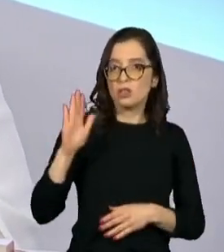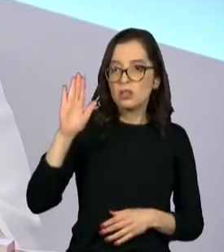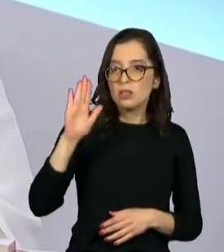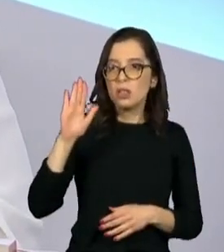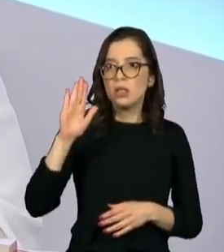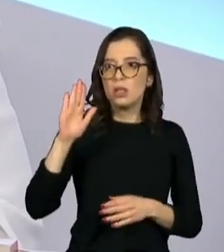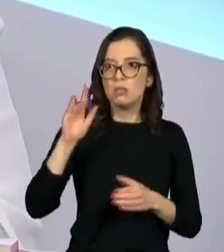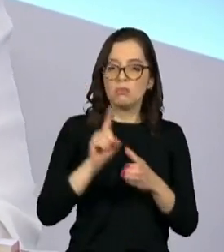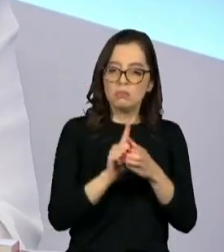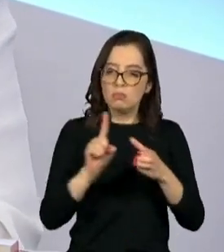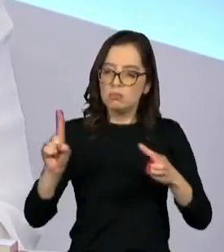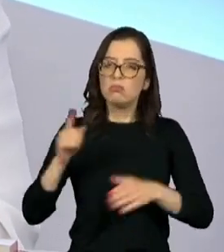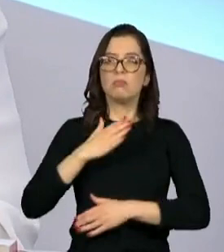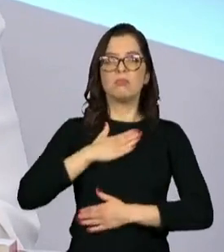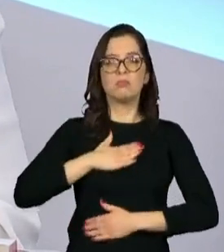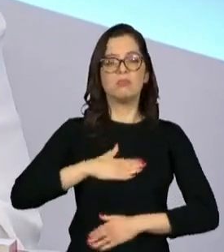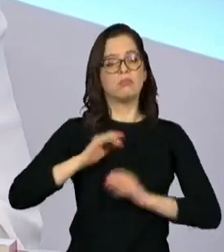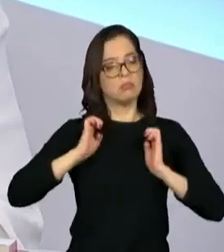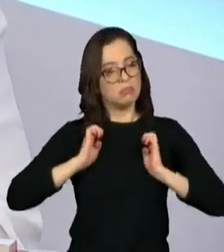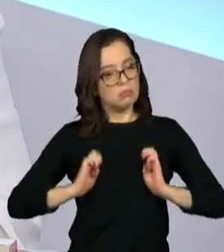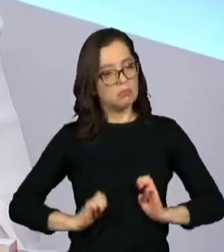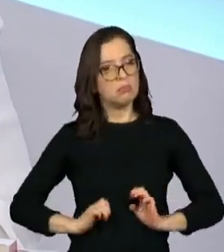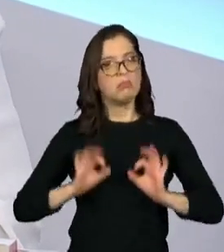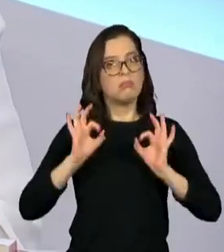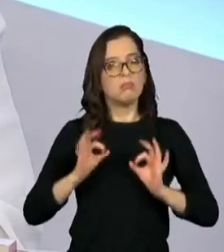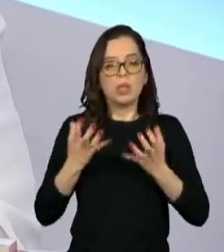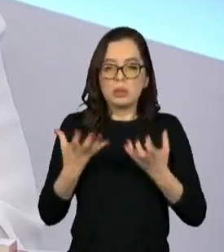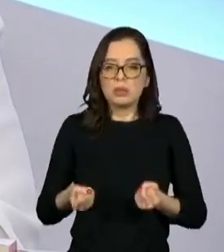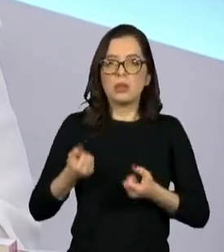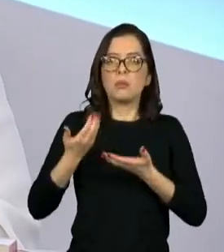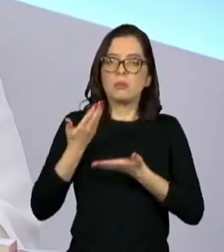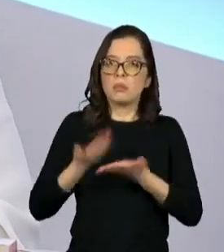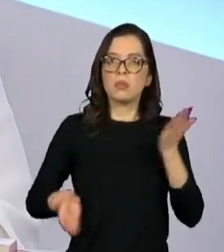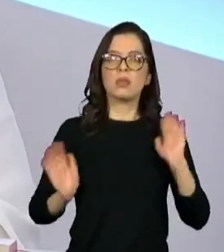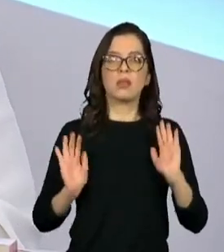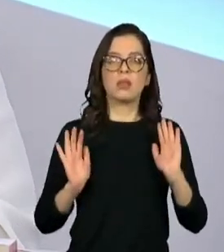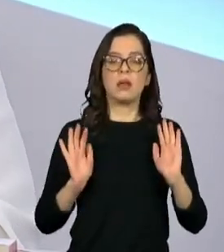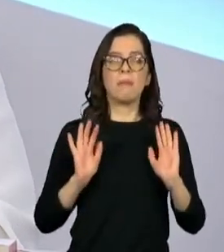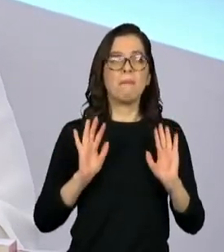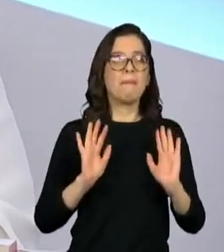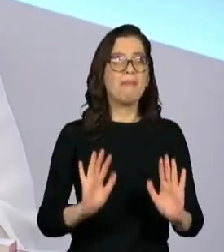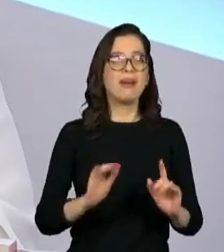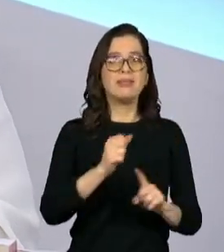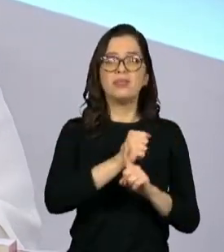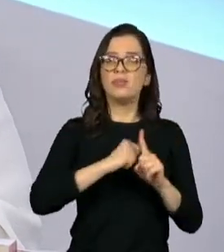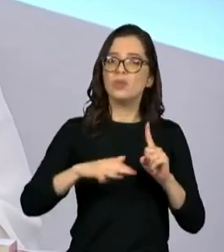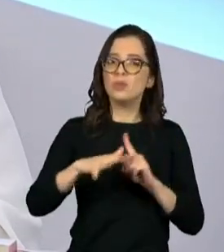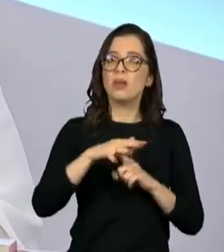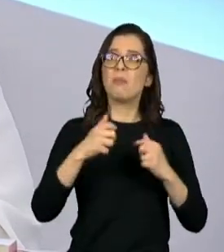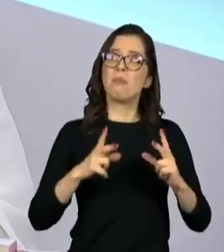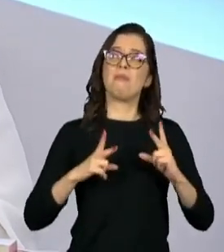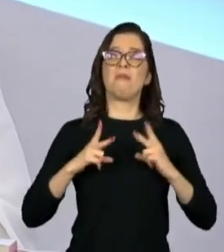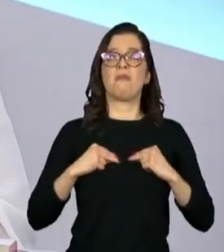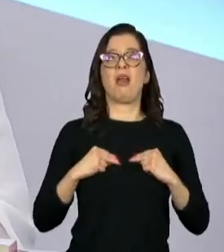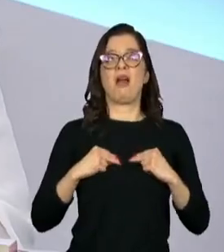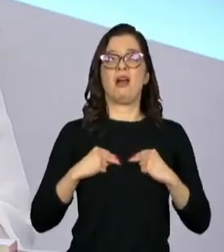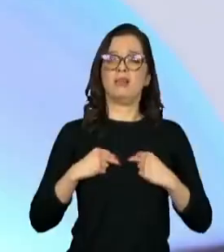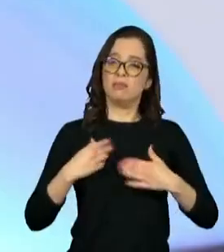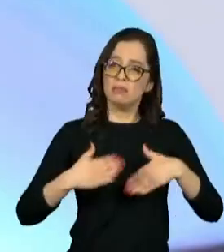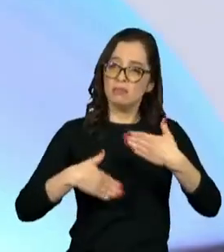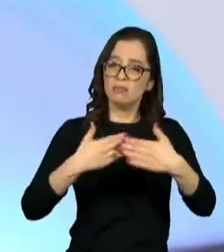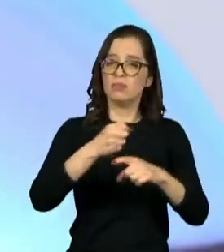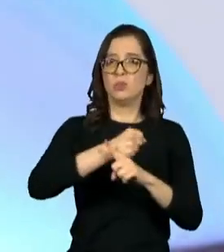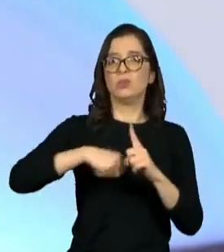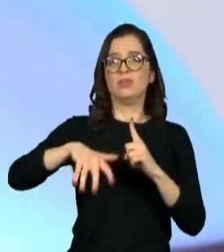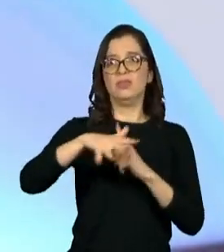discurso no A Tirania do Mérito, numa sociedade meritocrática como tem sido o desenvolvimento das nossas sociedades nos últimos anos, o senhor fala